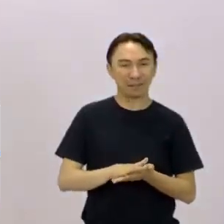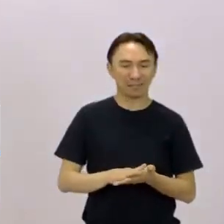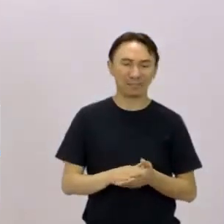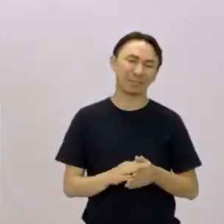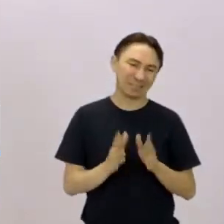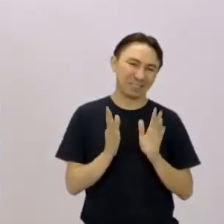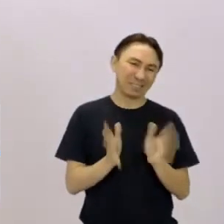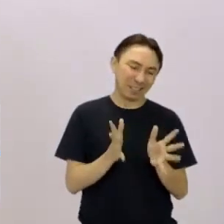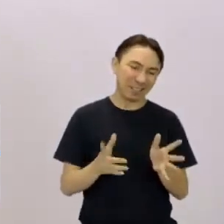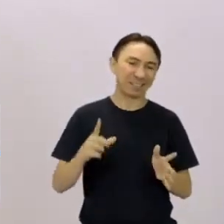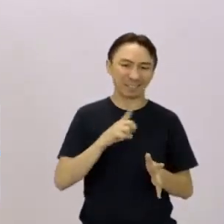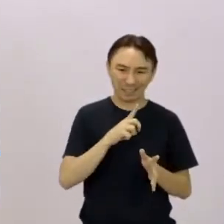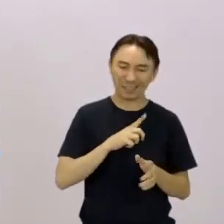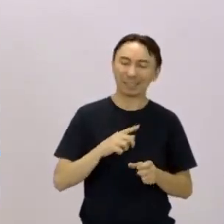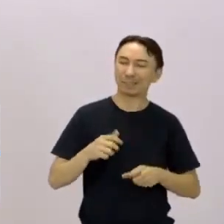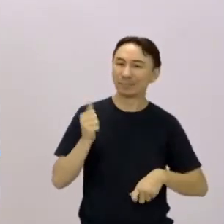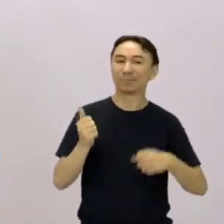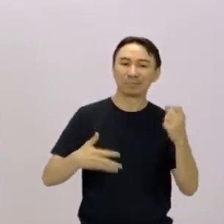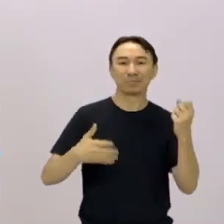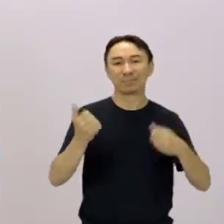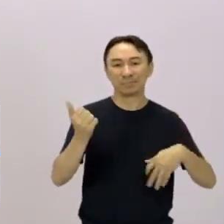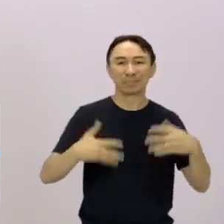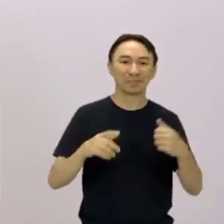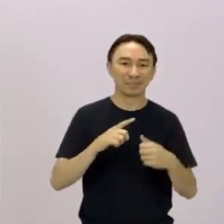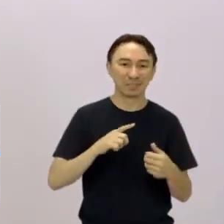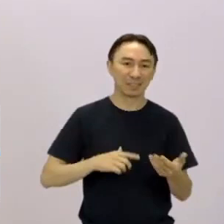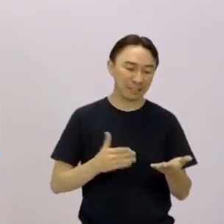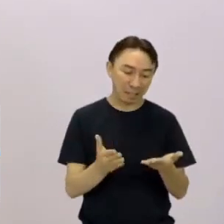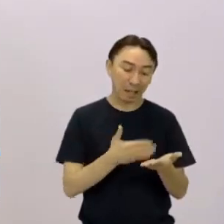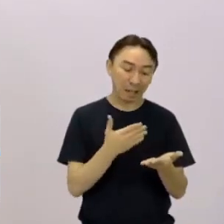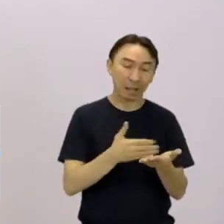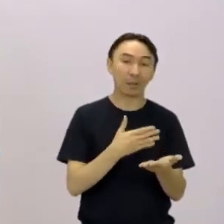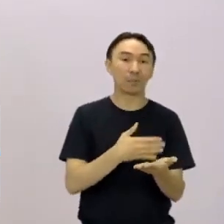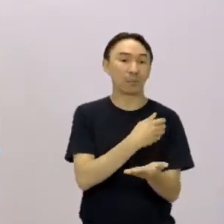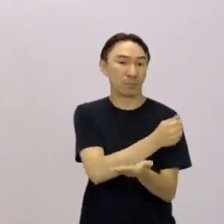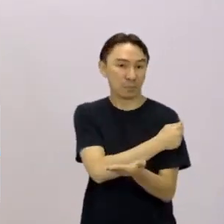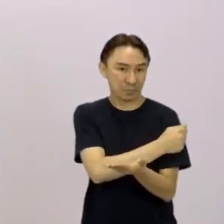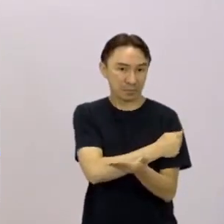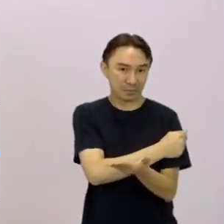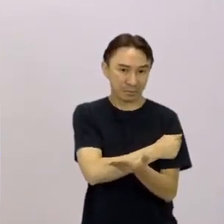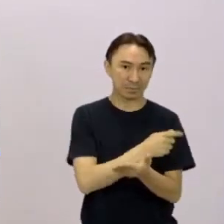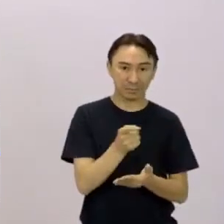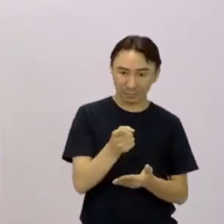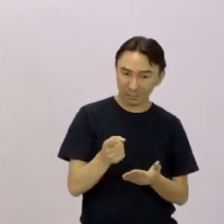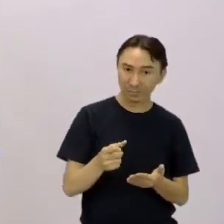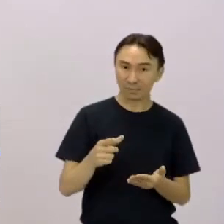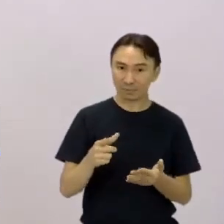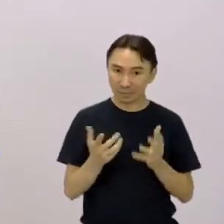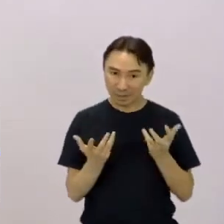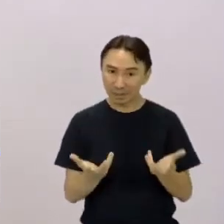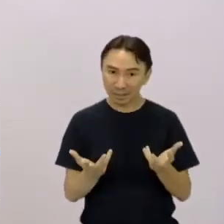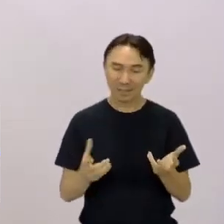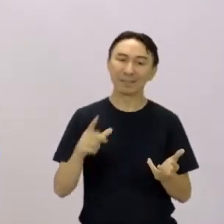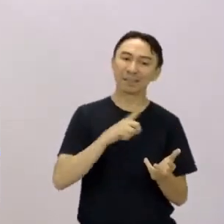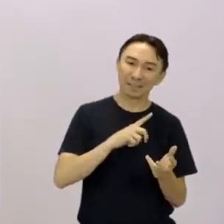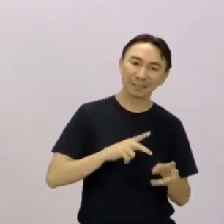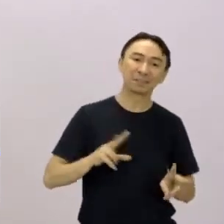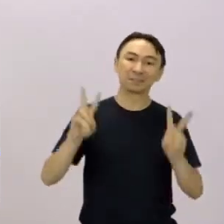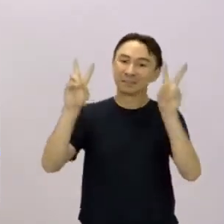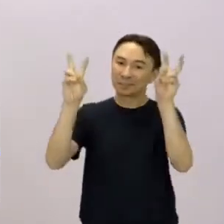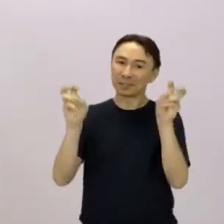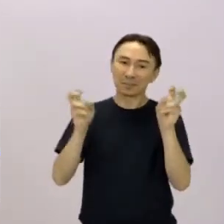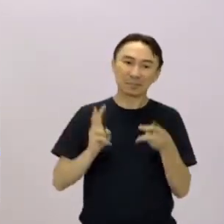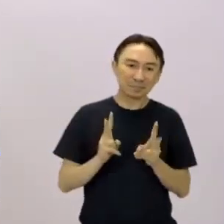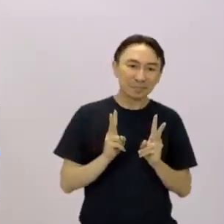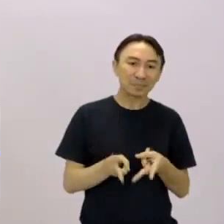trabalhando. Estamos ali no nosso caderno do aluno, se você quiser ir acompanhando, aí a gente está nas mesmas temáticas. E vamos